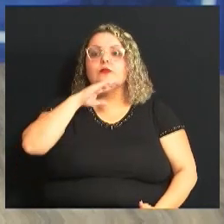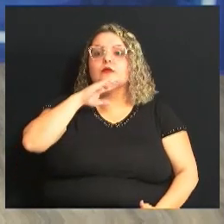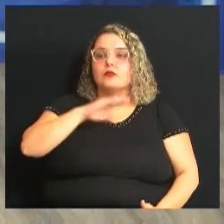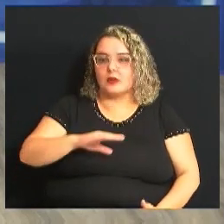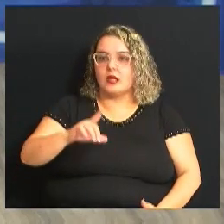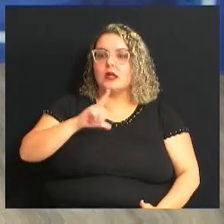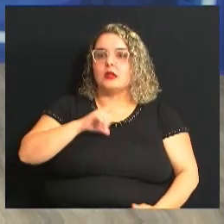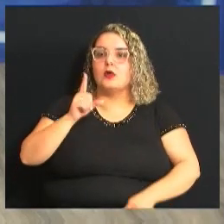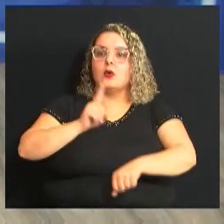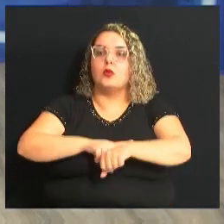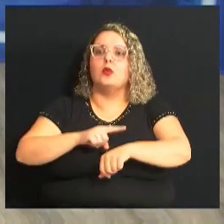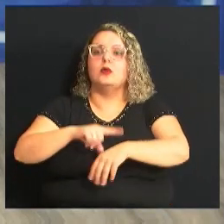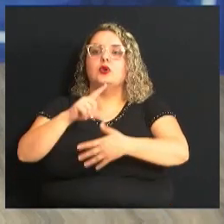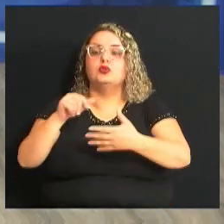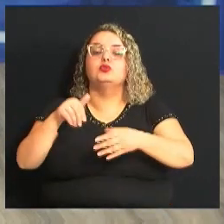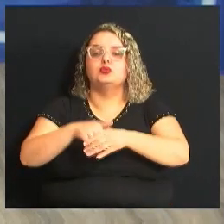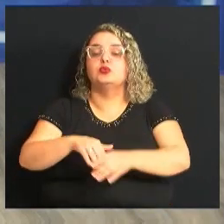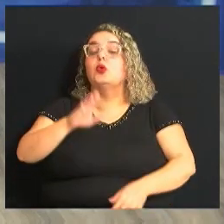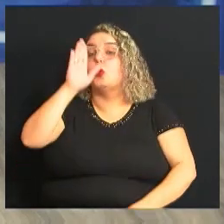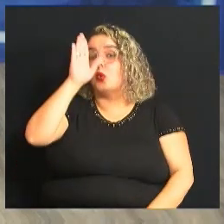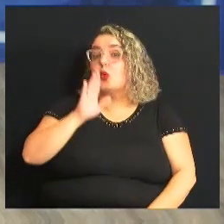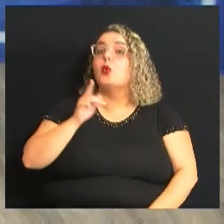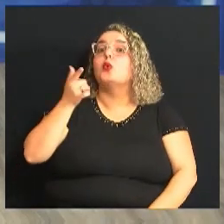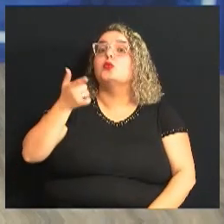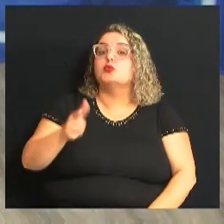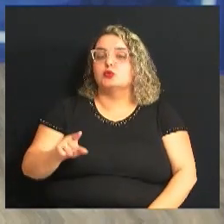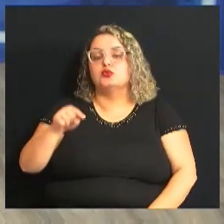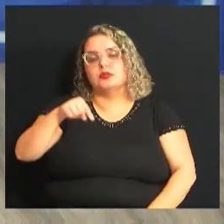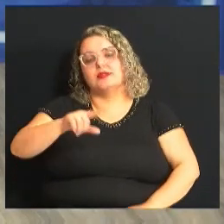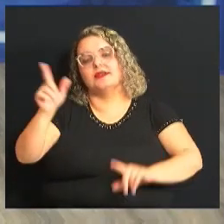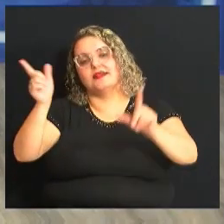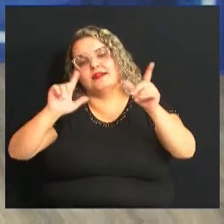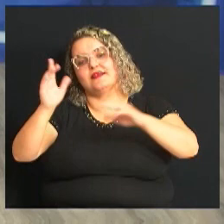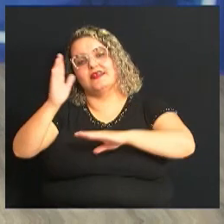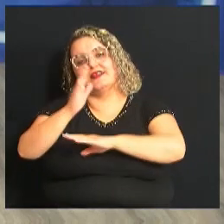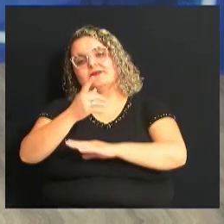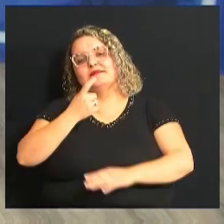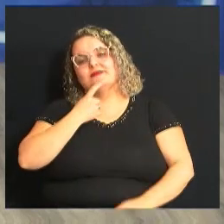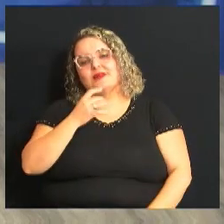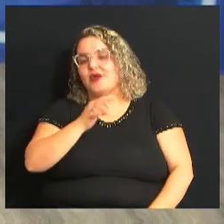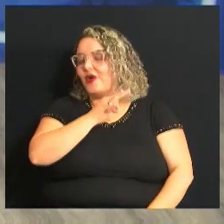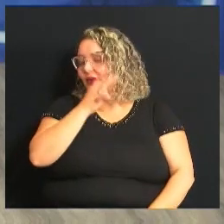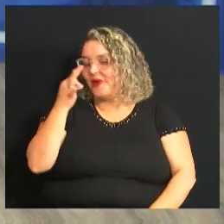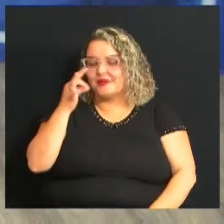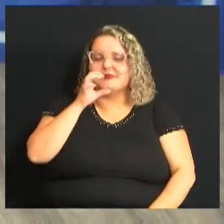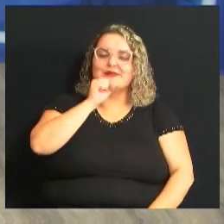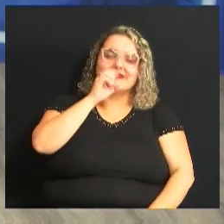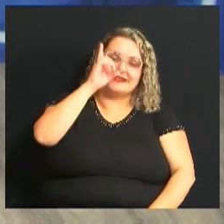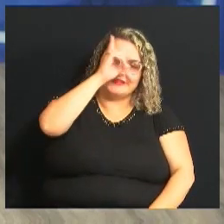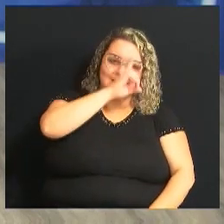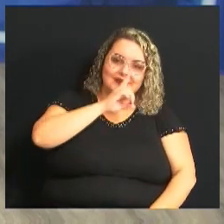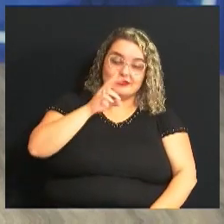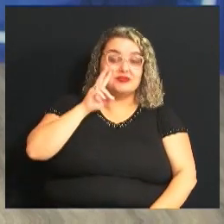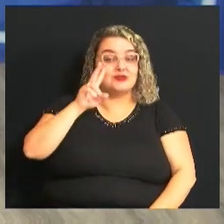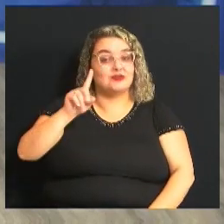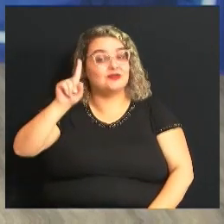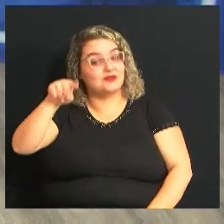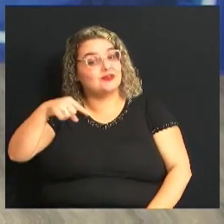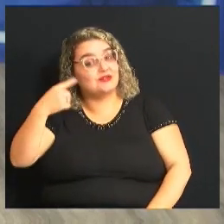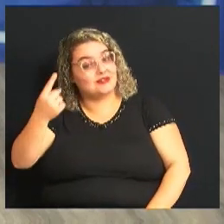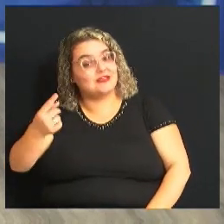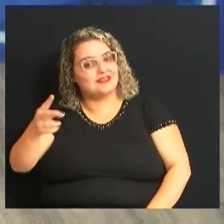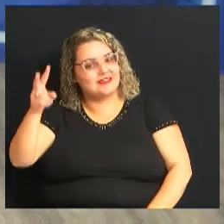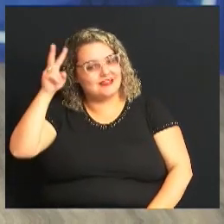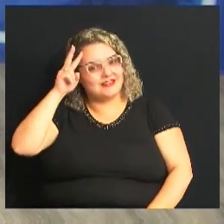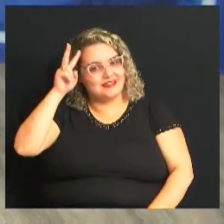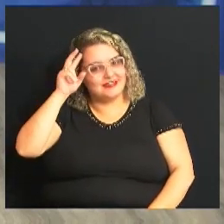horário eleitoral gratuito. Continue aqui na TV Câmara Campinas. Ótimo fim de semana e nos vemos na segunda-feira